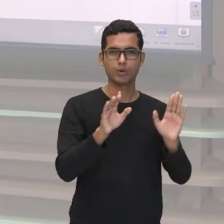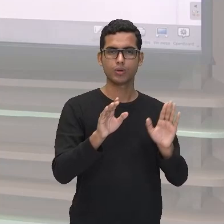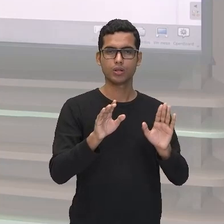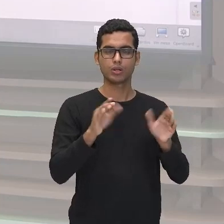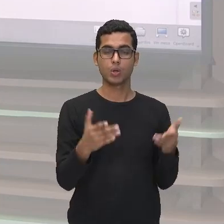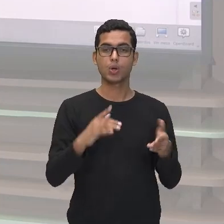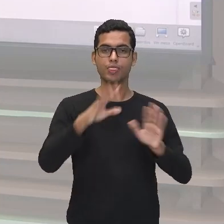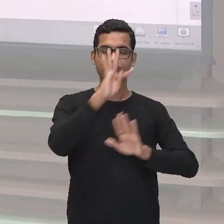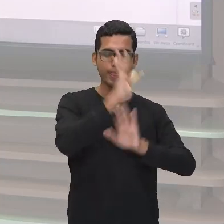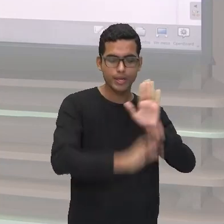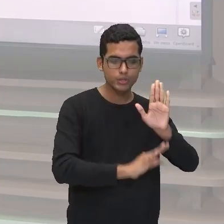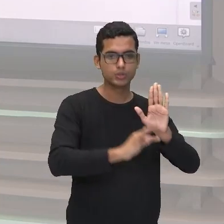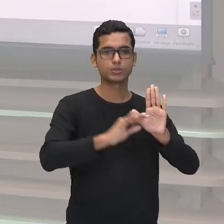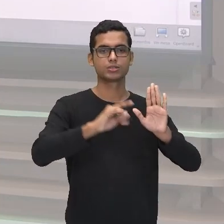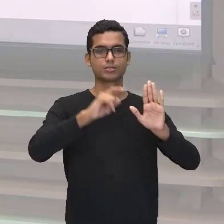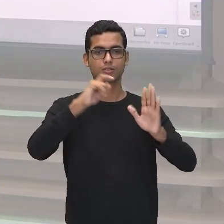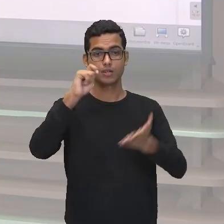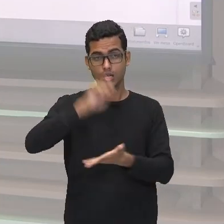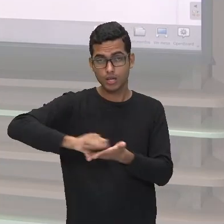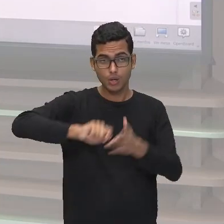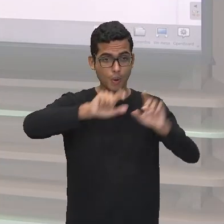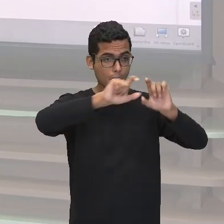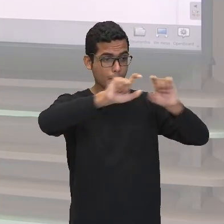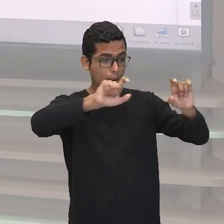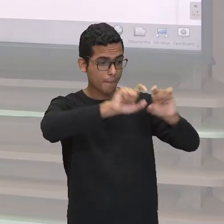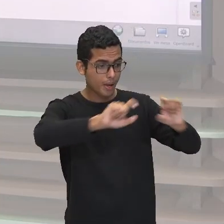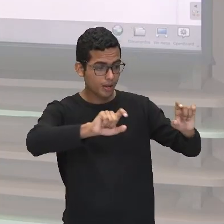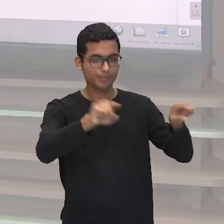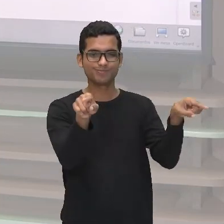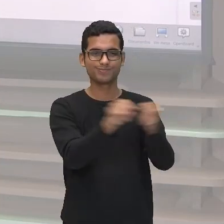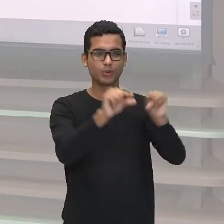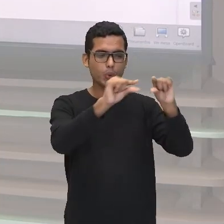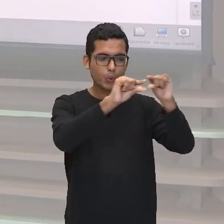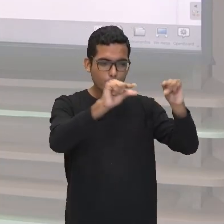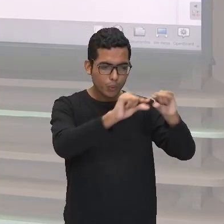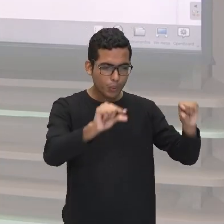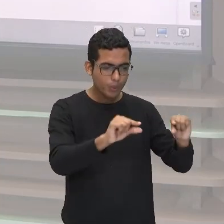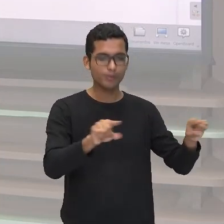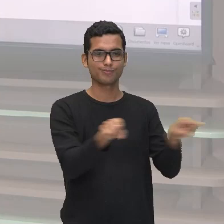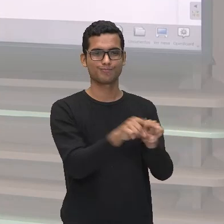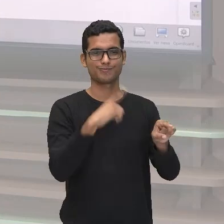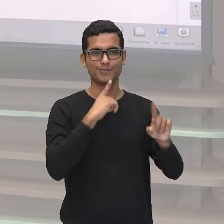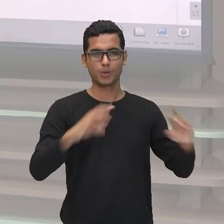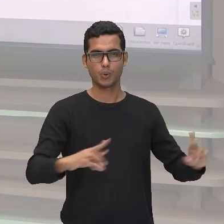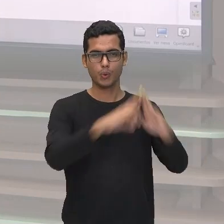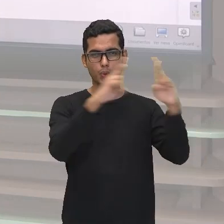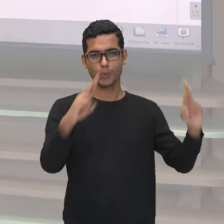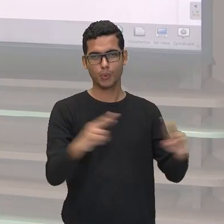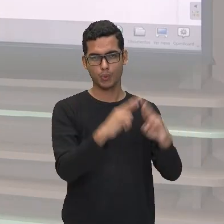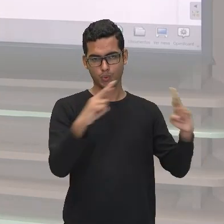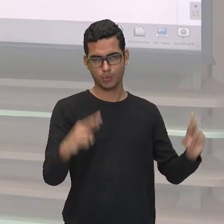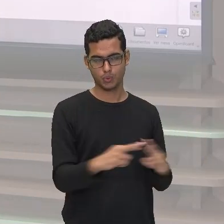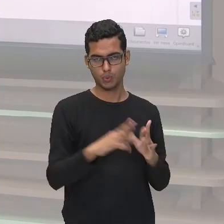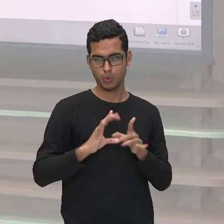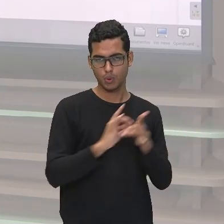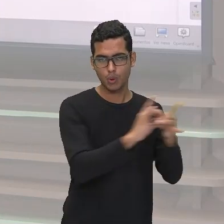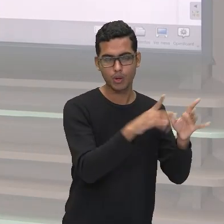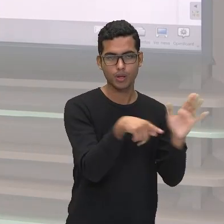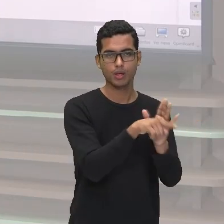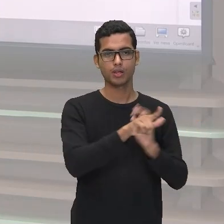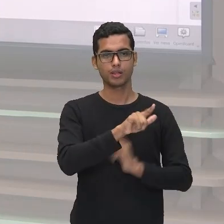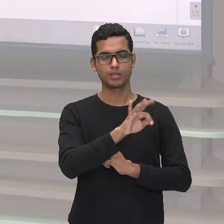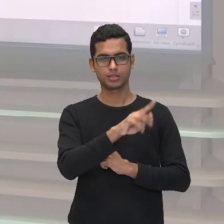versos, estrofes e rimas, né? Contém rimas. Então, esse é o sentido literal,